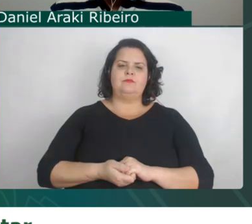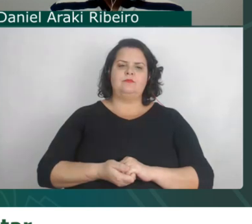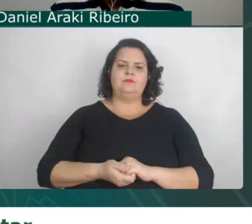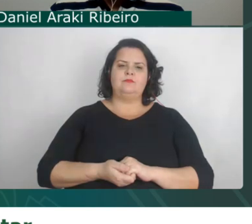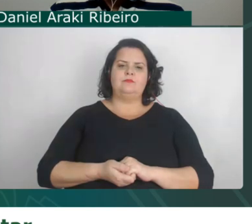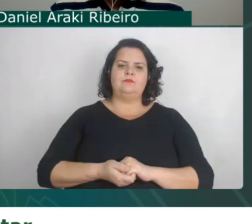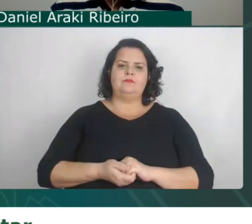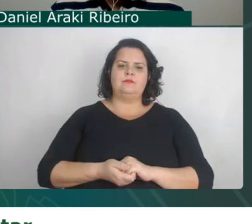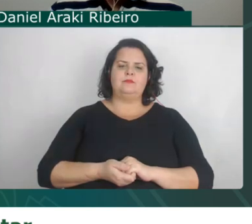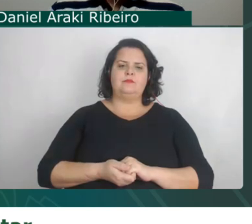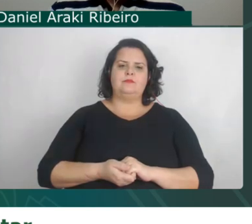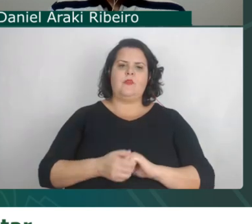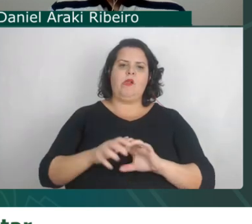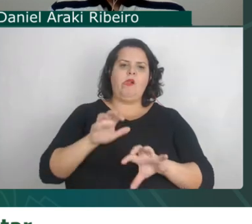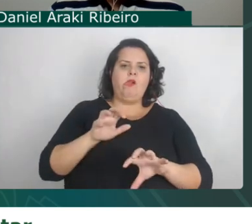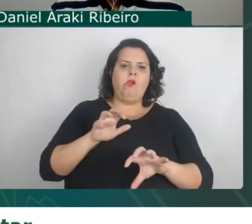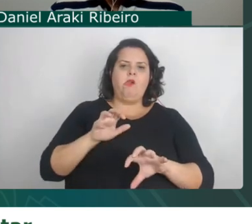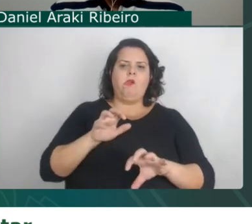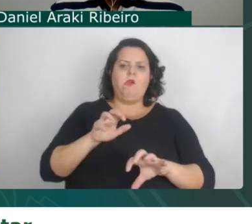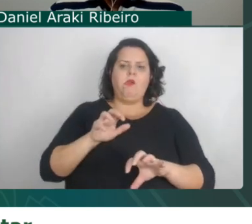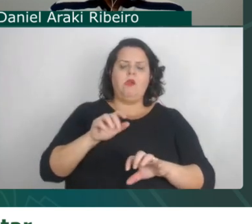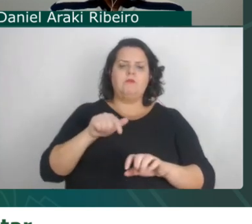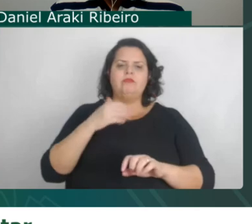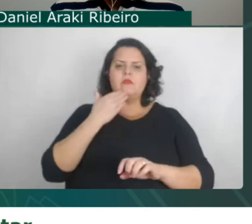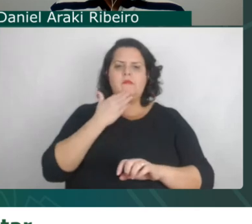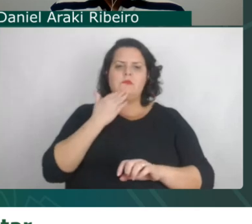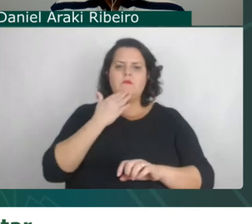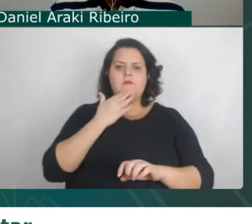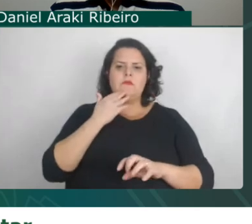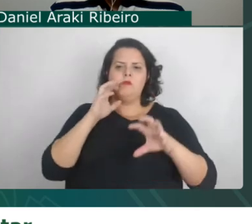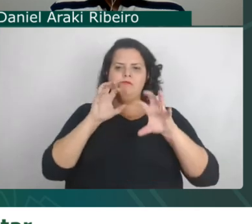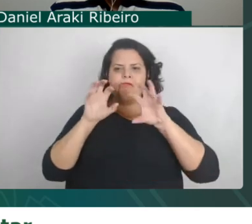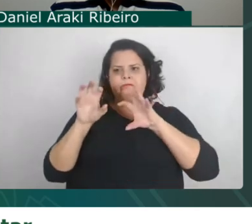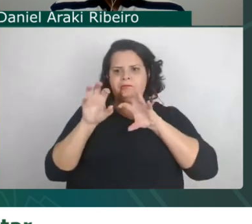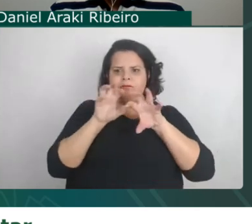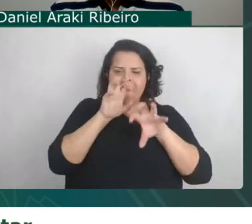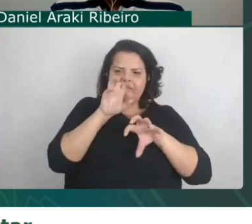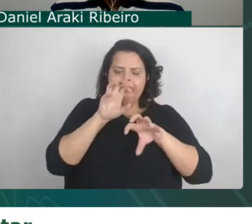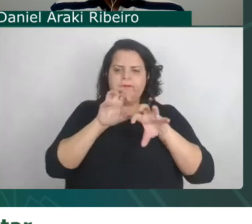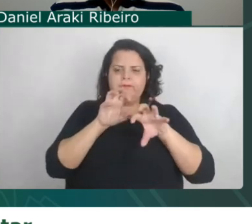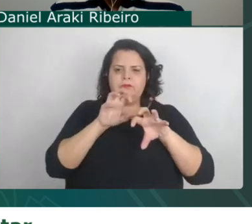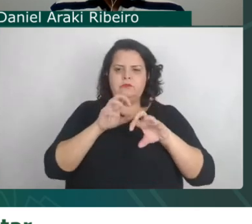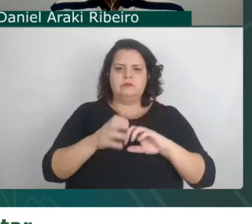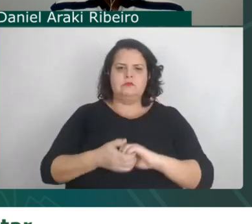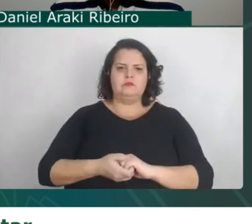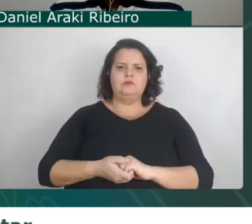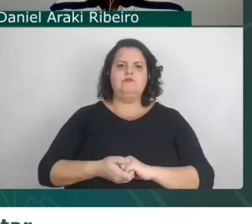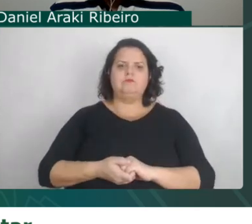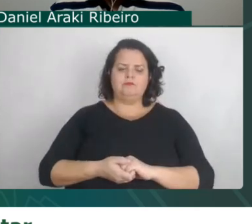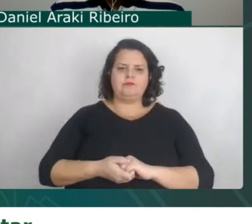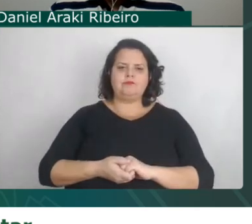Acho que acabou falhando, né? Para mim, o Camilo travou aqui. Pode ser? Confere.